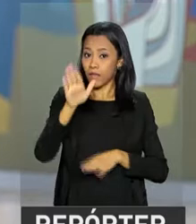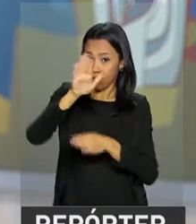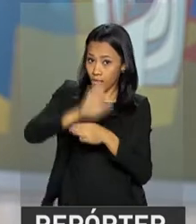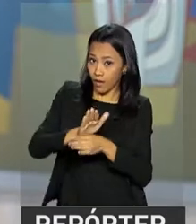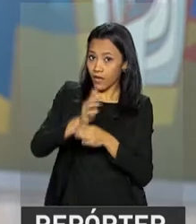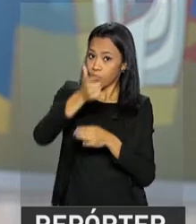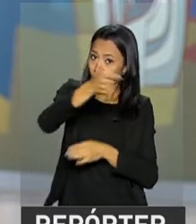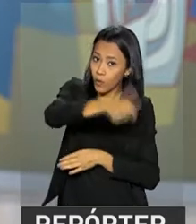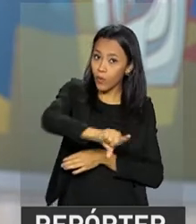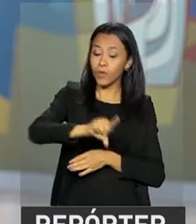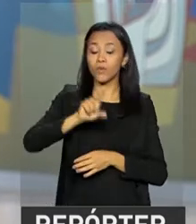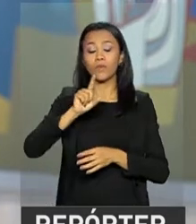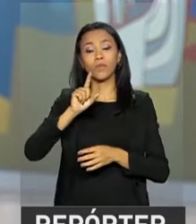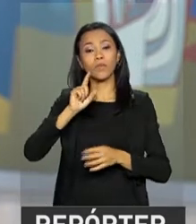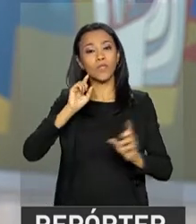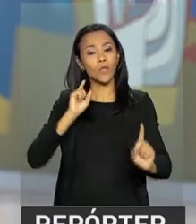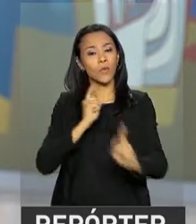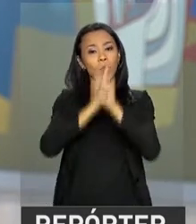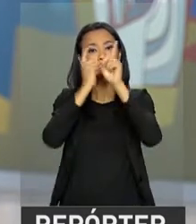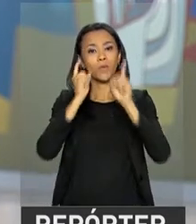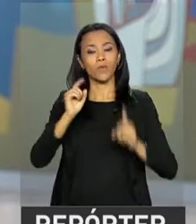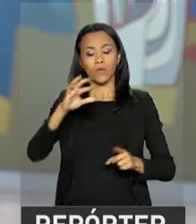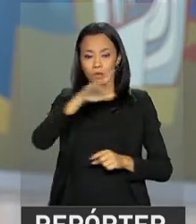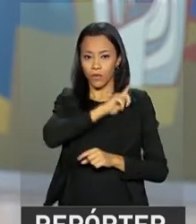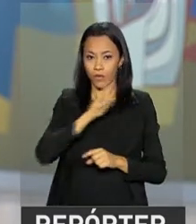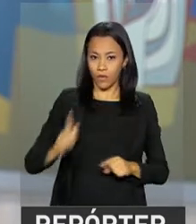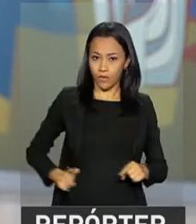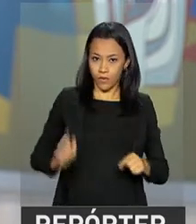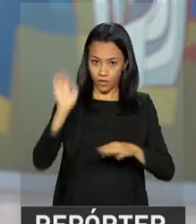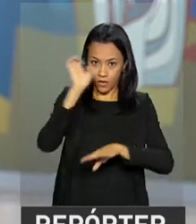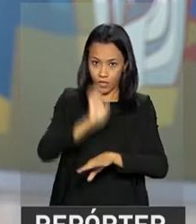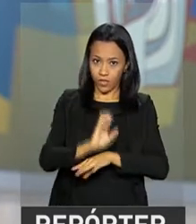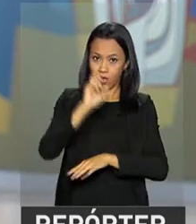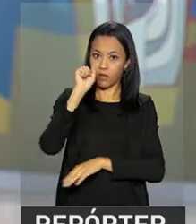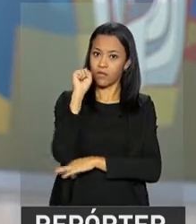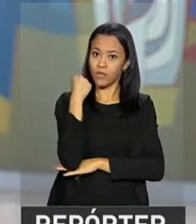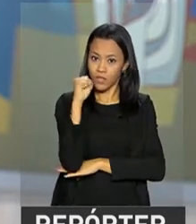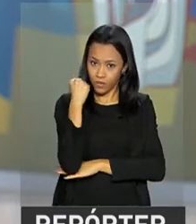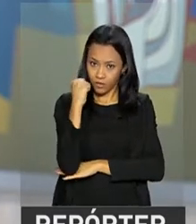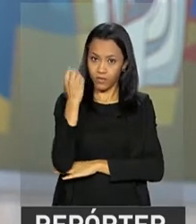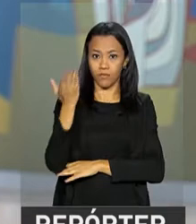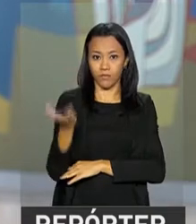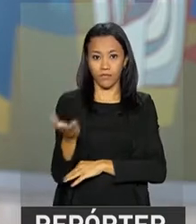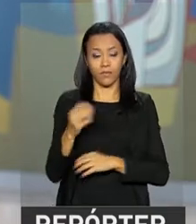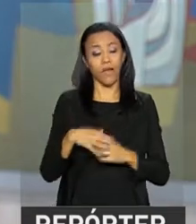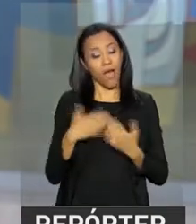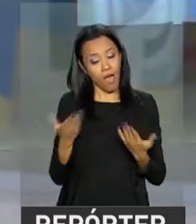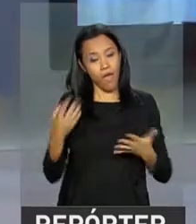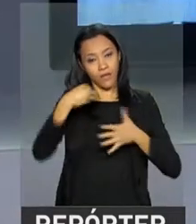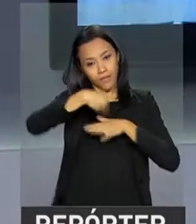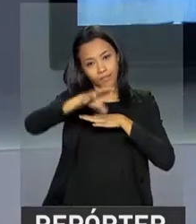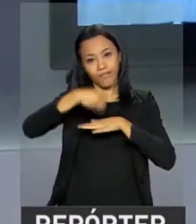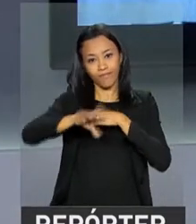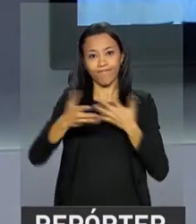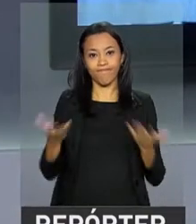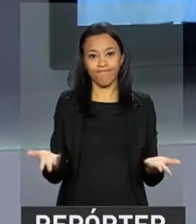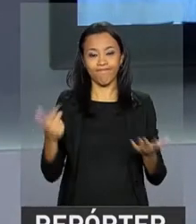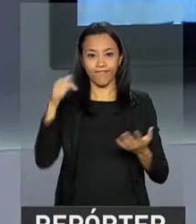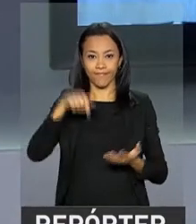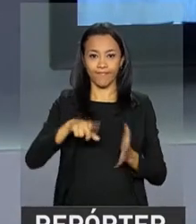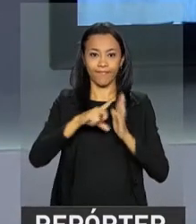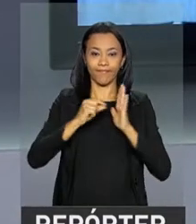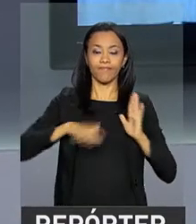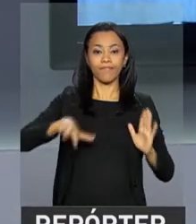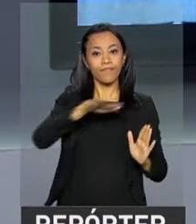tem um encontro com o governador de sergipe jackson barreto são essas informações aqui do palácio do planalto a